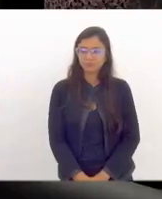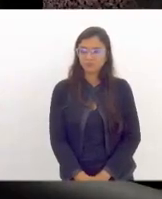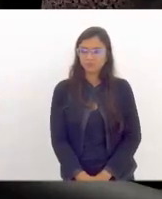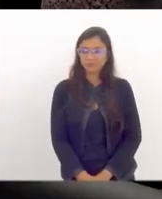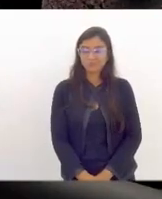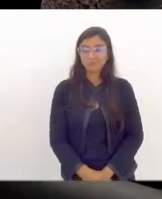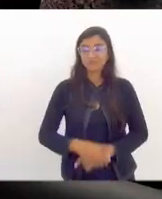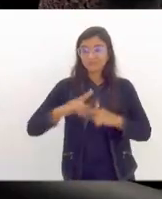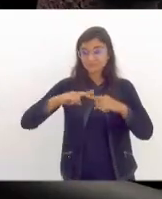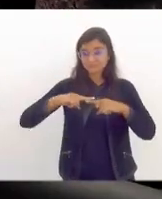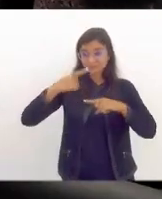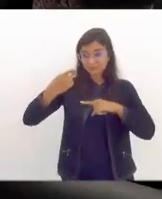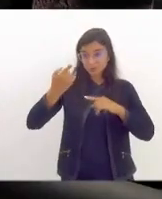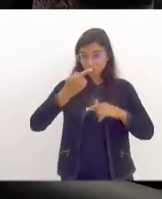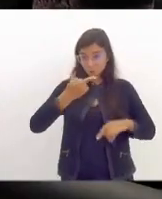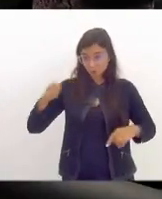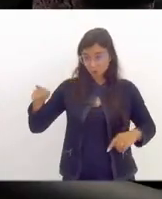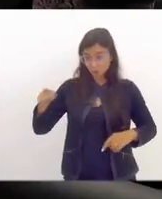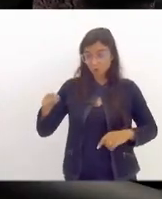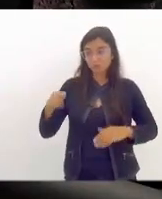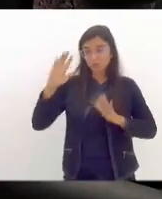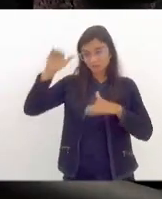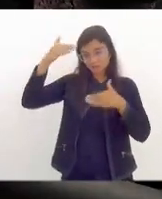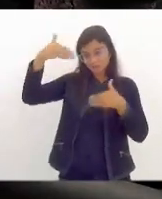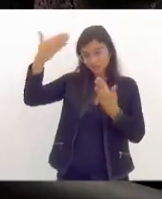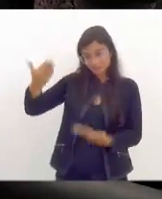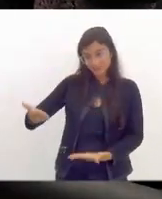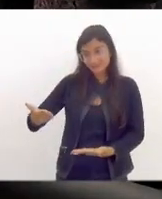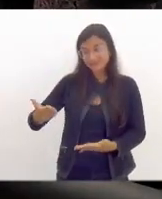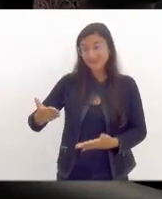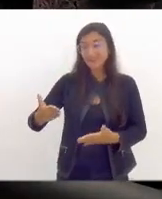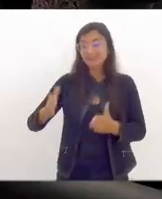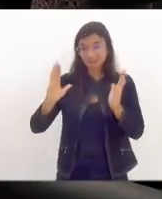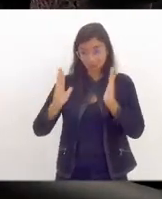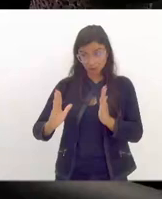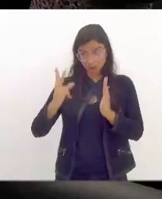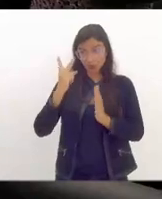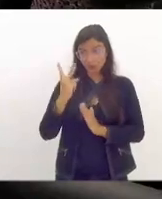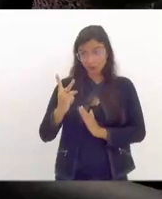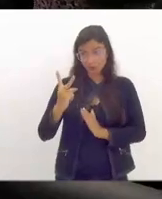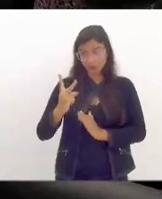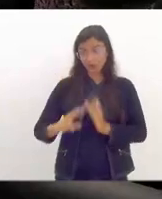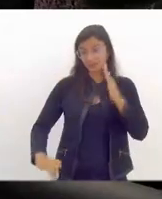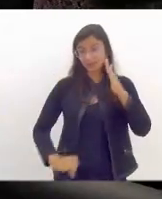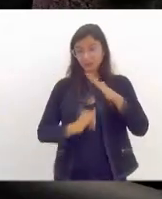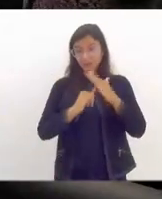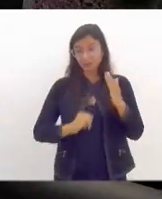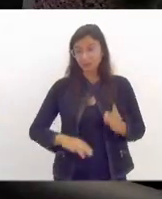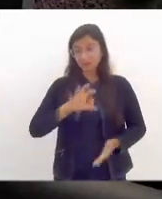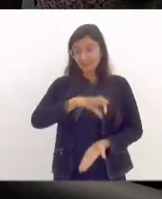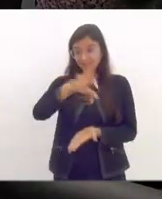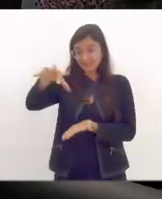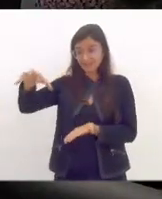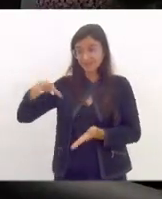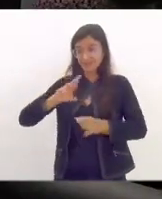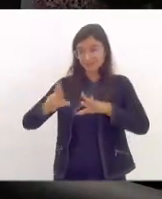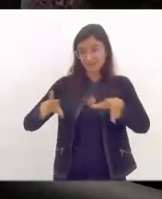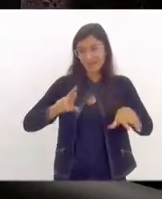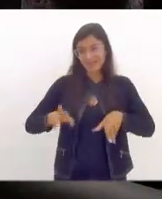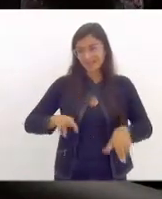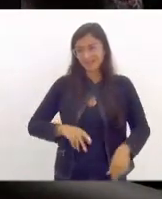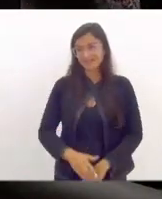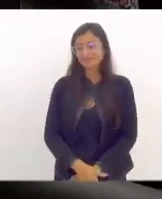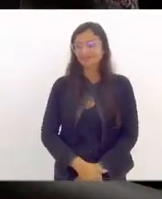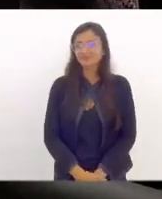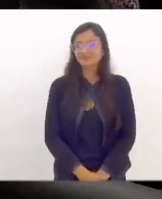e o próximo e último homenageado desse bloco é um instituto territórios diversos Cadê o Instituto